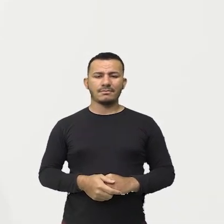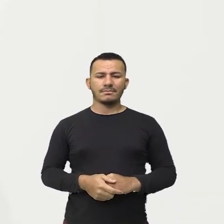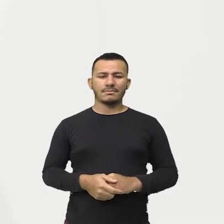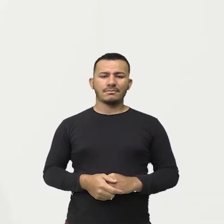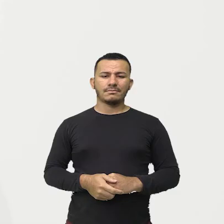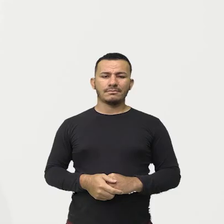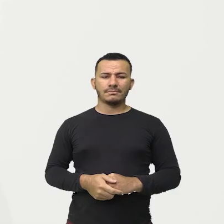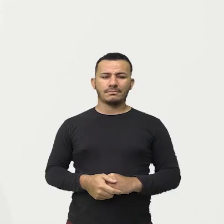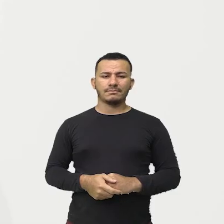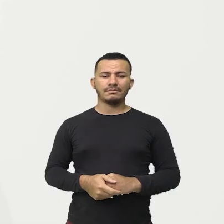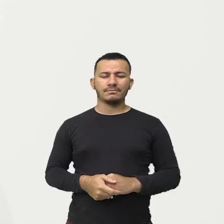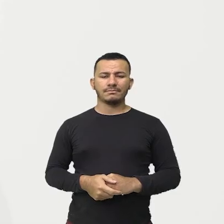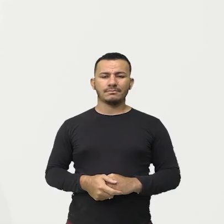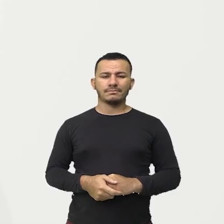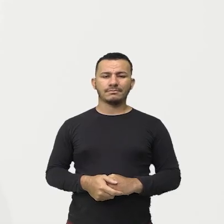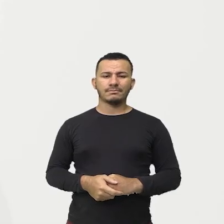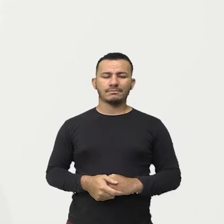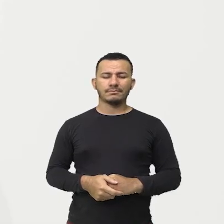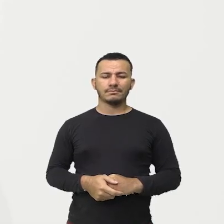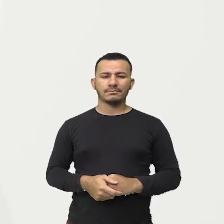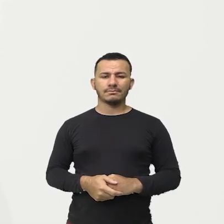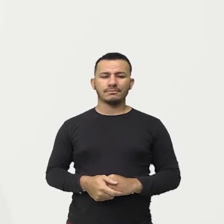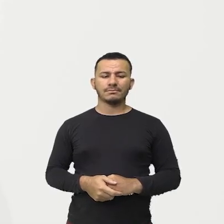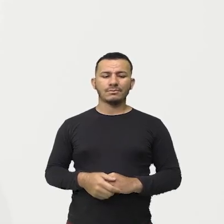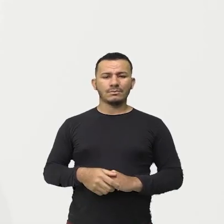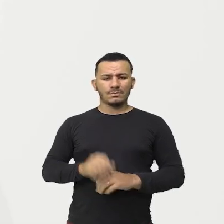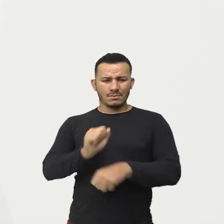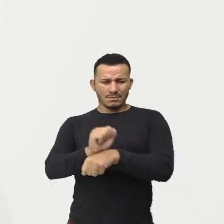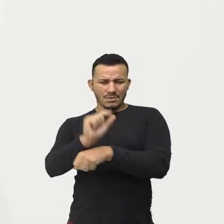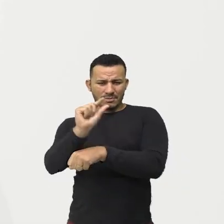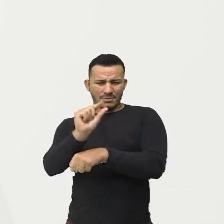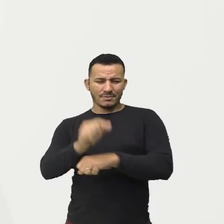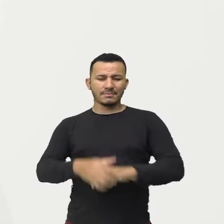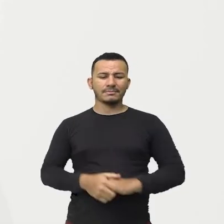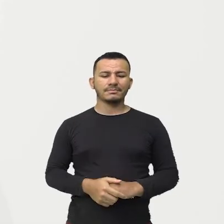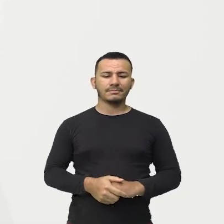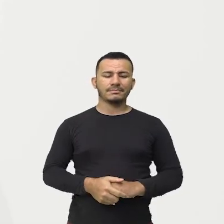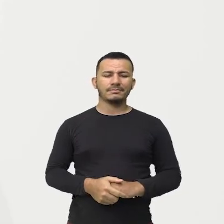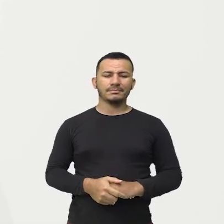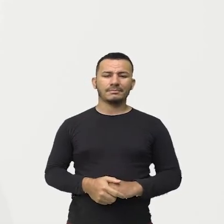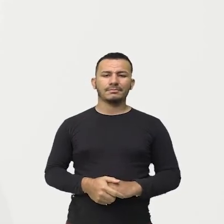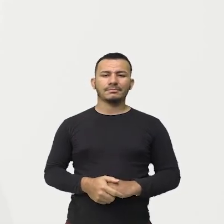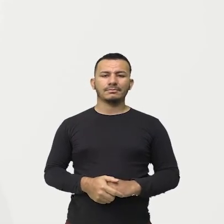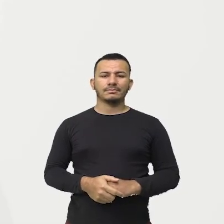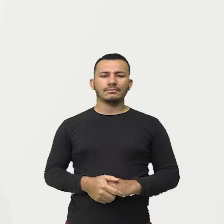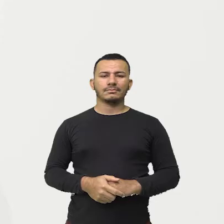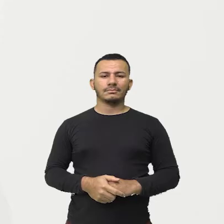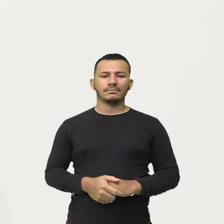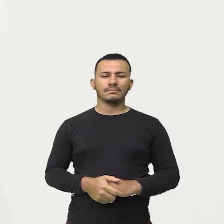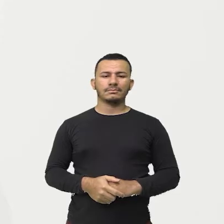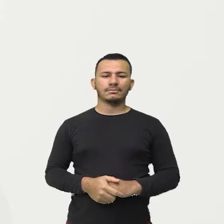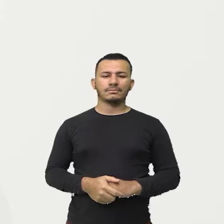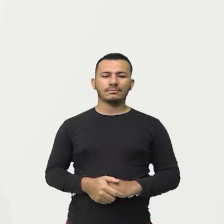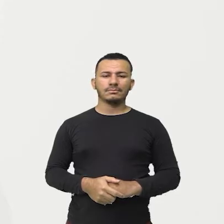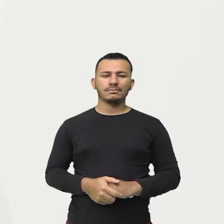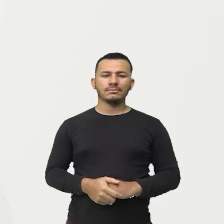Perdão, apertei no lugar errado. Só um minuto, alunos, da nossa borracha.